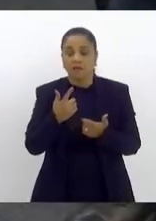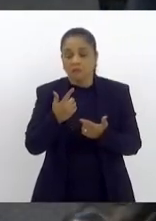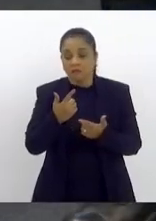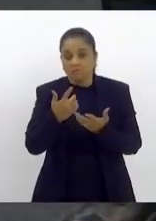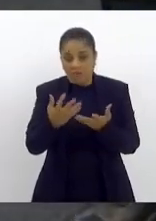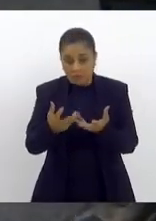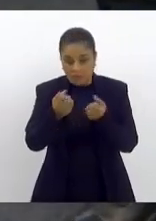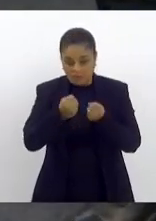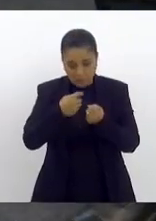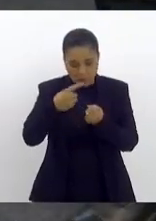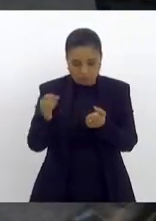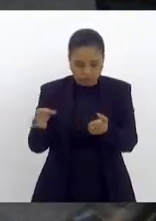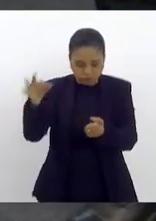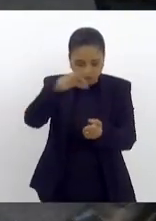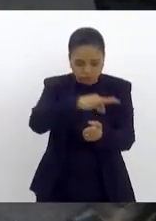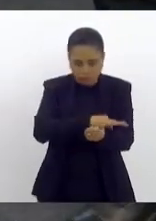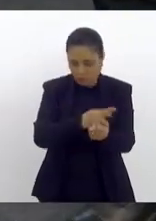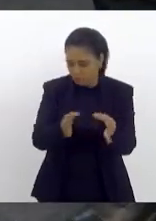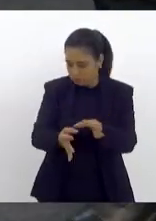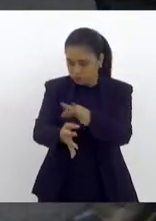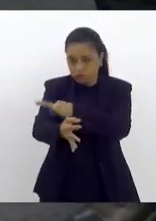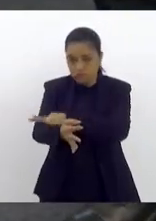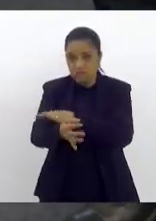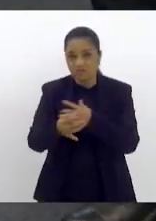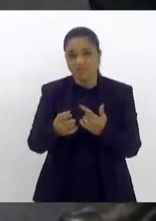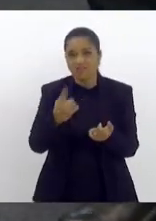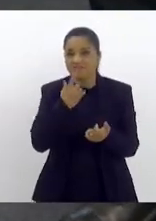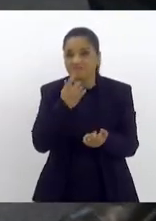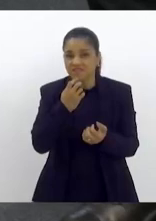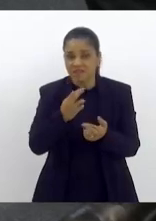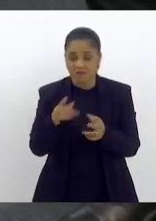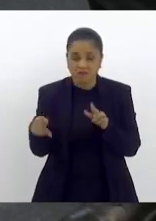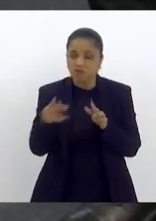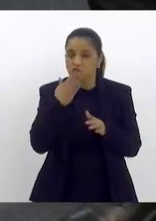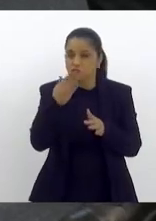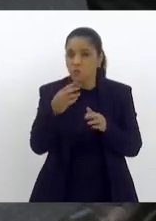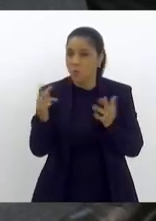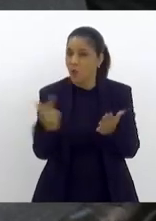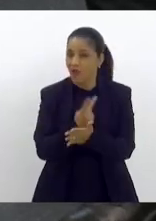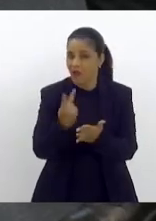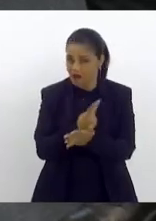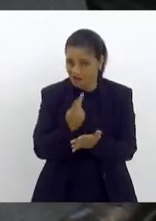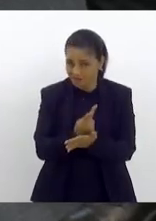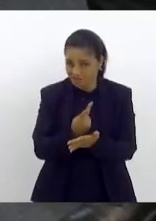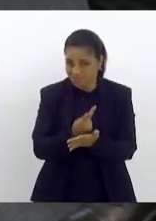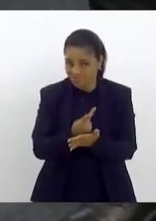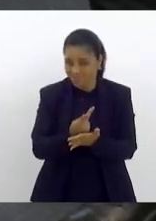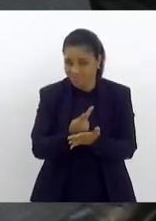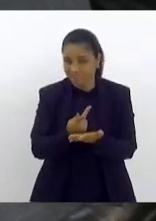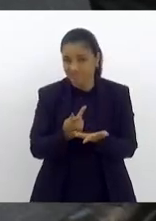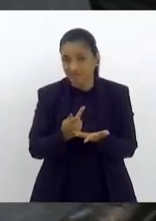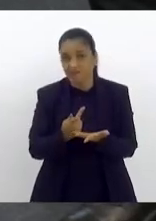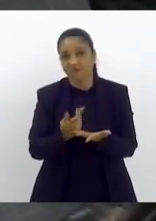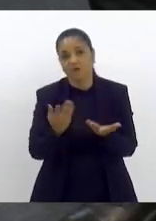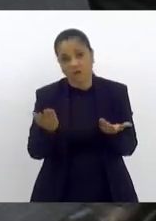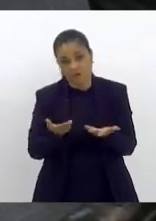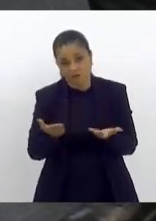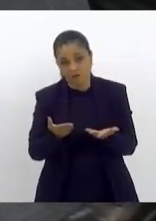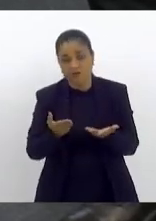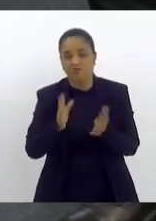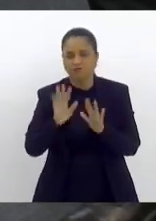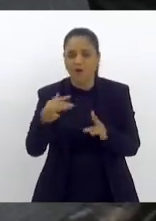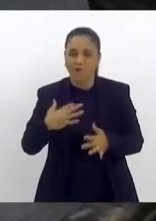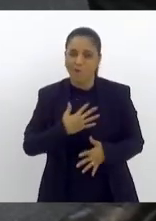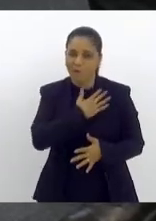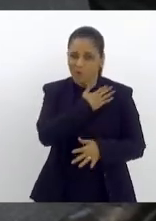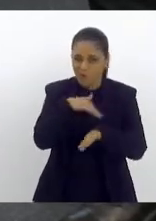ter realmente isso no uniforme é muito importante. Nós, policiais, usamos. E falando aqui de escola, eu acabei de falar com o coronel